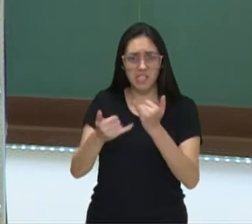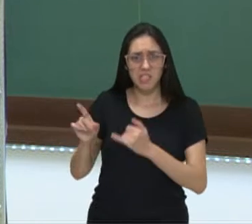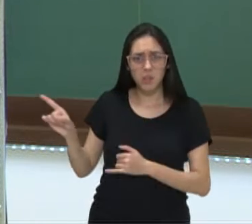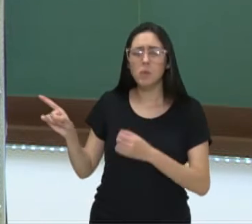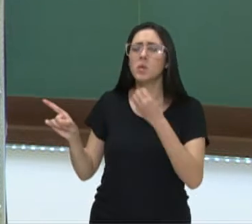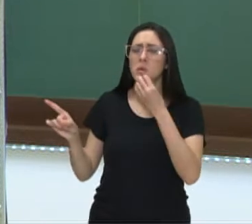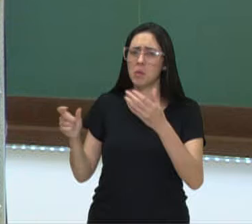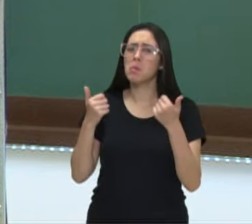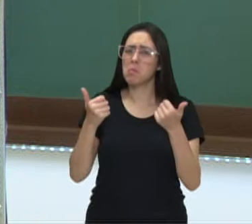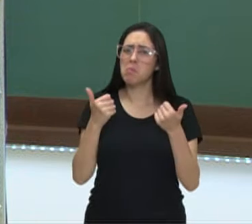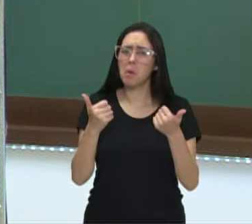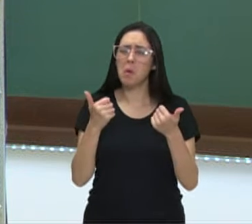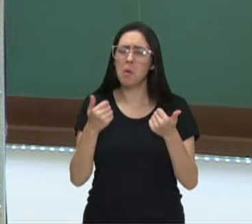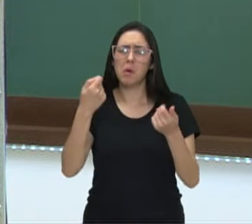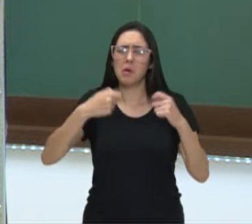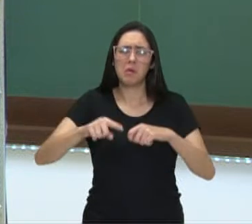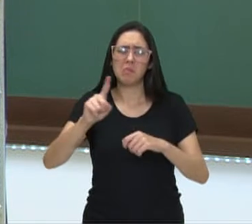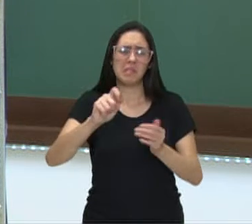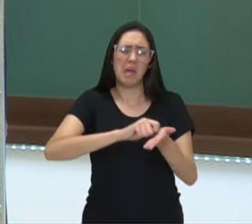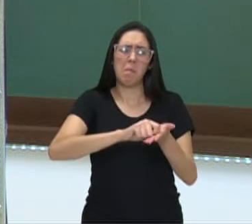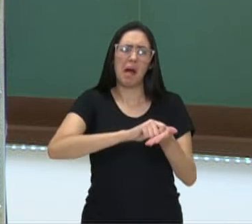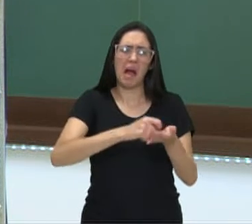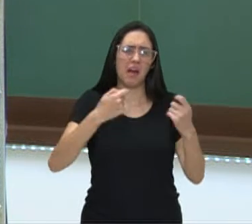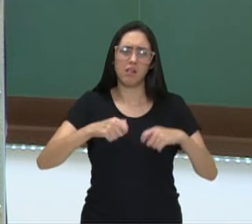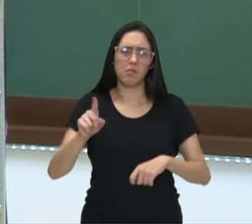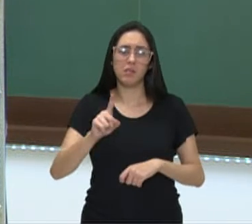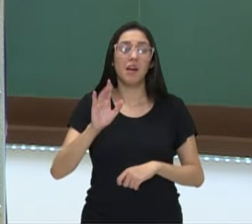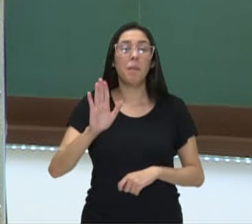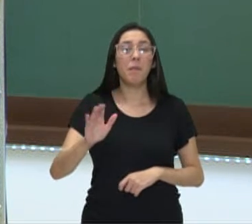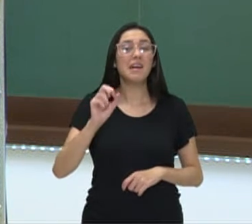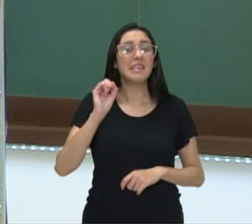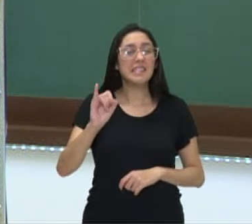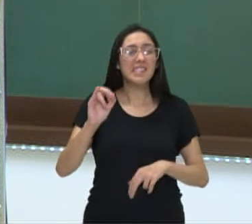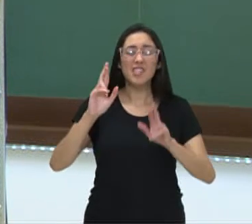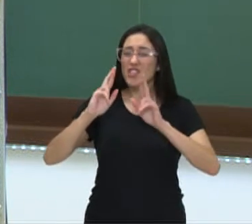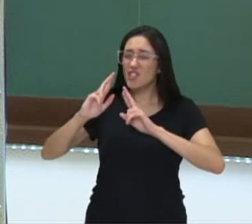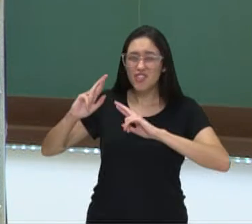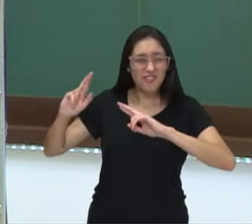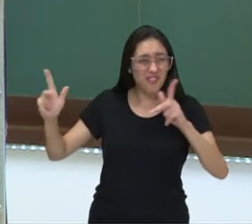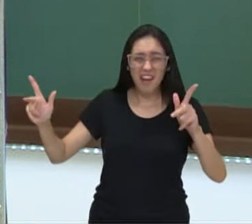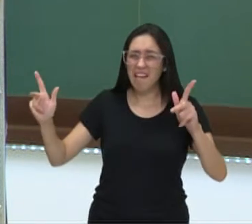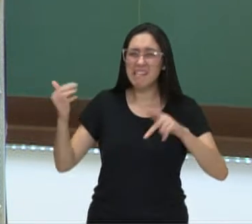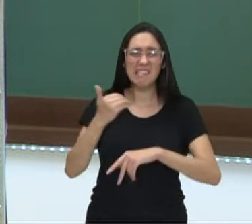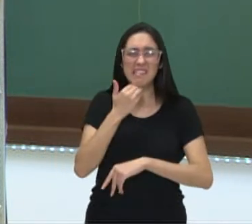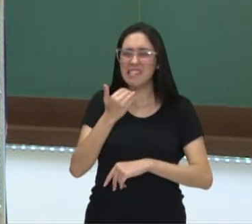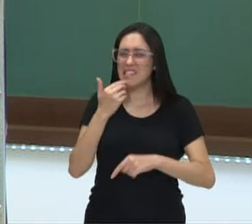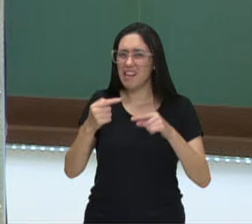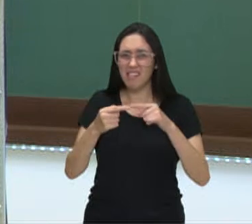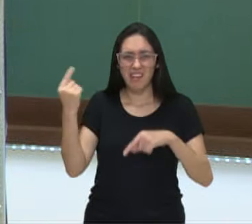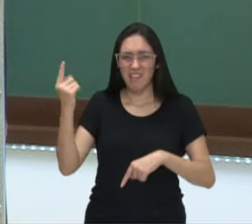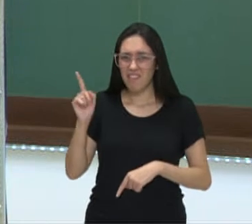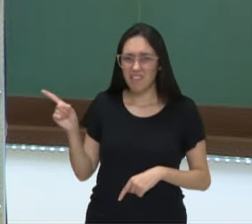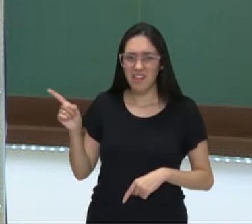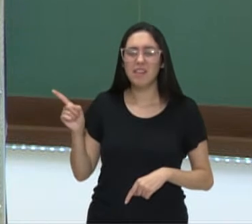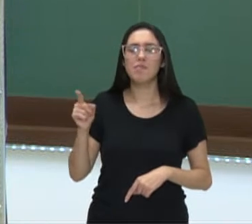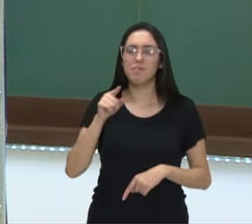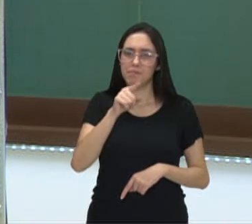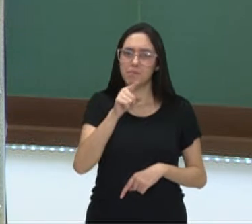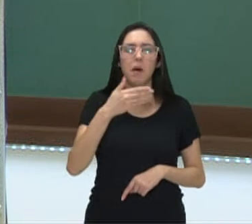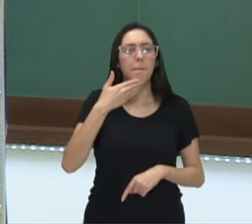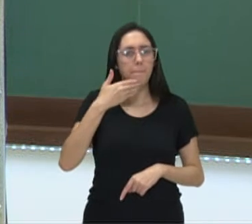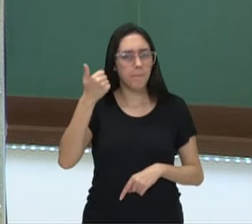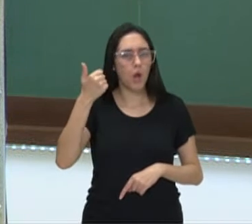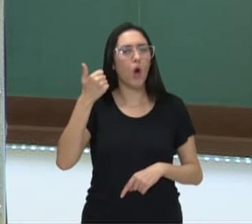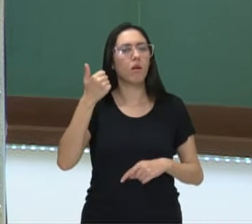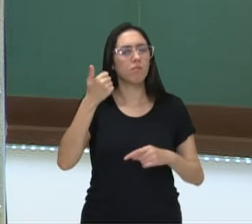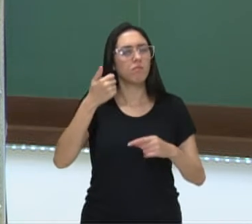sair apagando não. Agora, se ficou muito diferente, se ficou muito distante dessa ideia aqui, aí é importante você estar